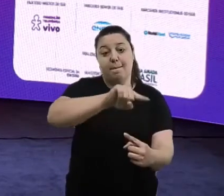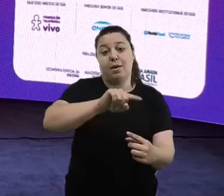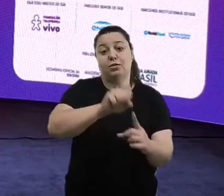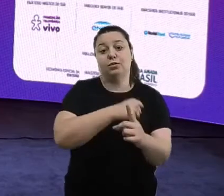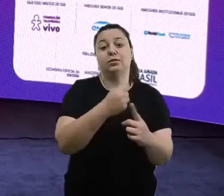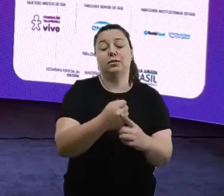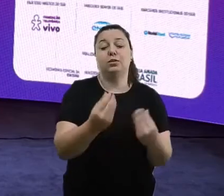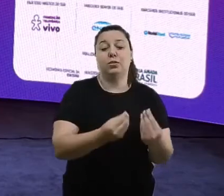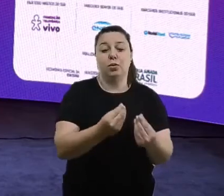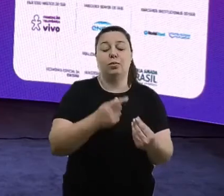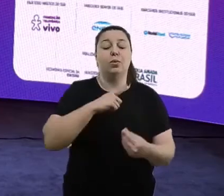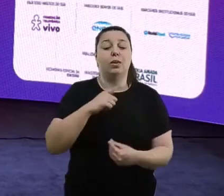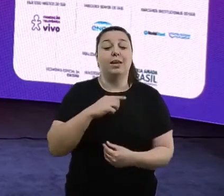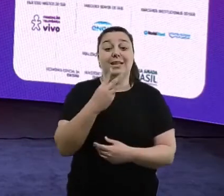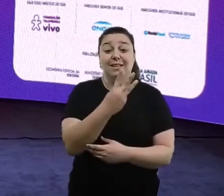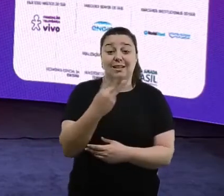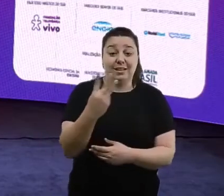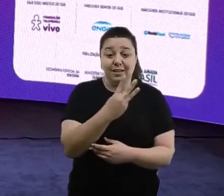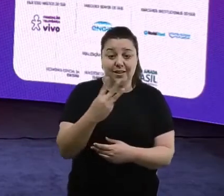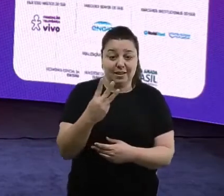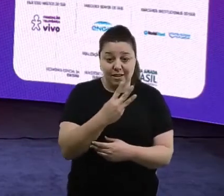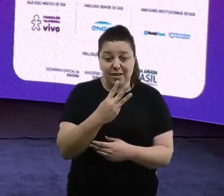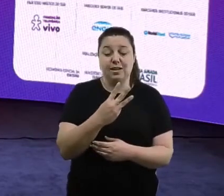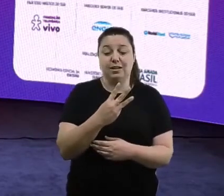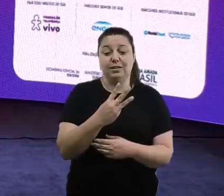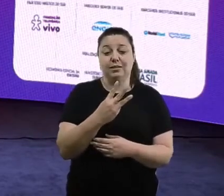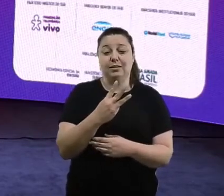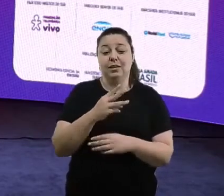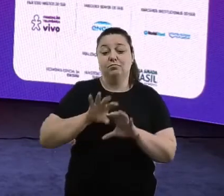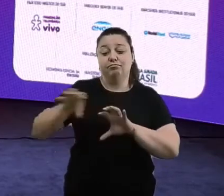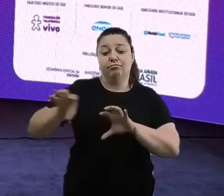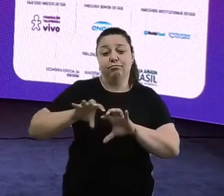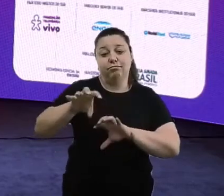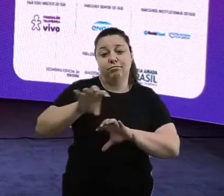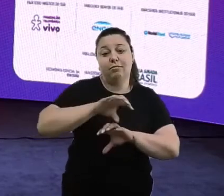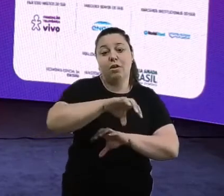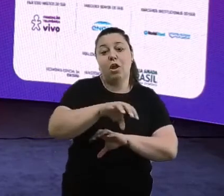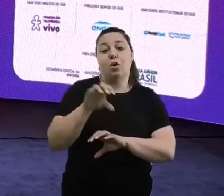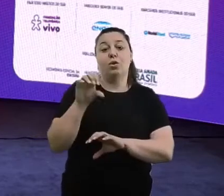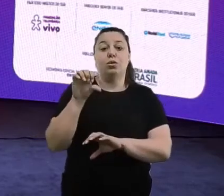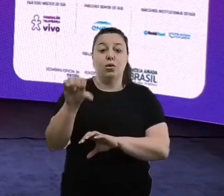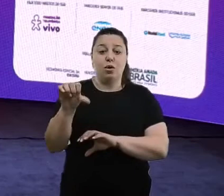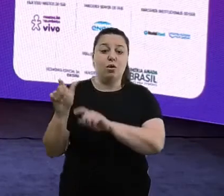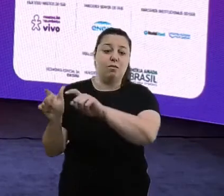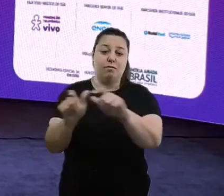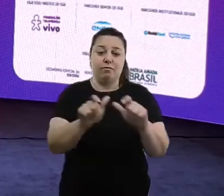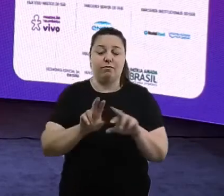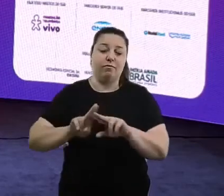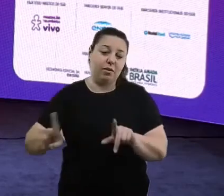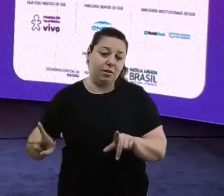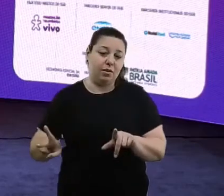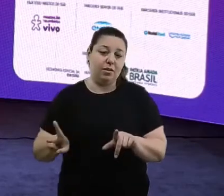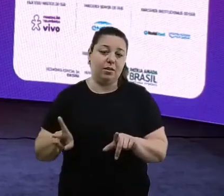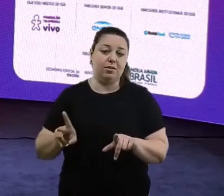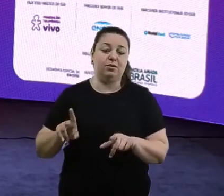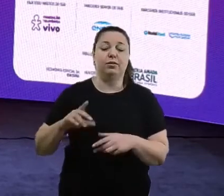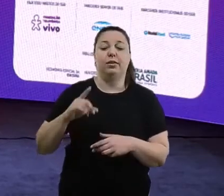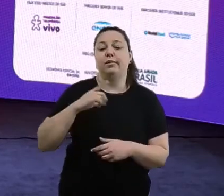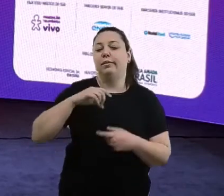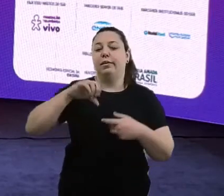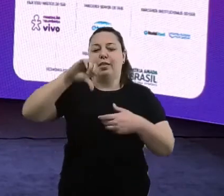em 9 eixos diferentes. Entre esses eixos, a gente tinha coisas como visibilidade